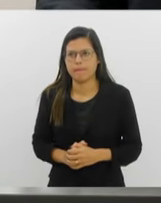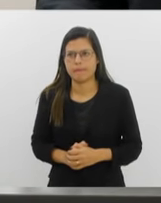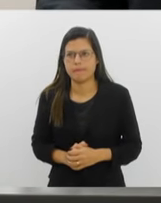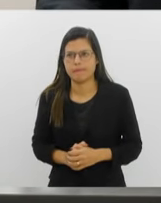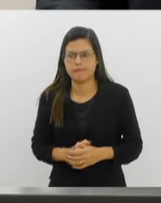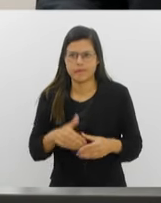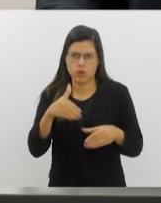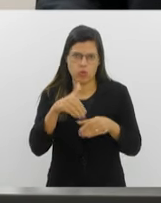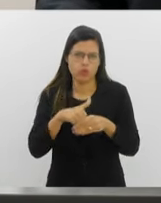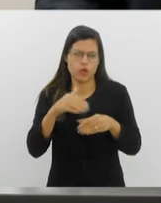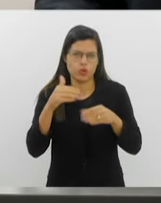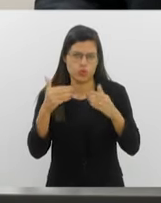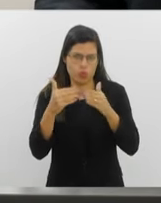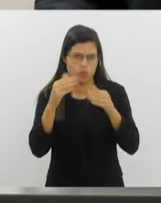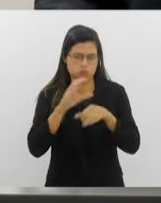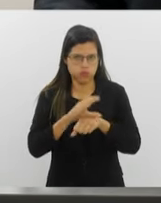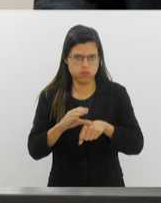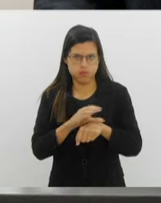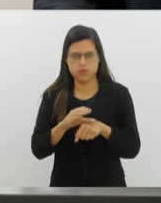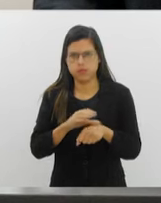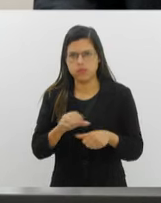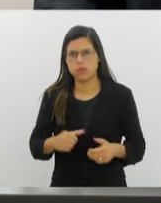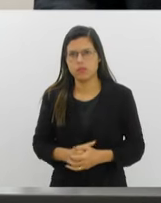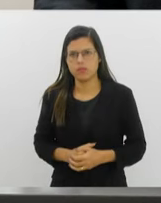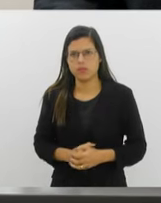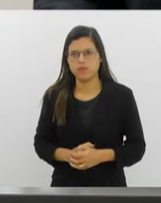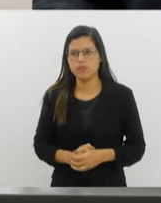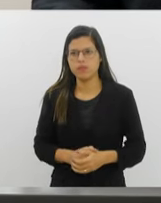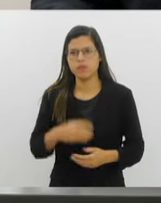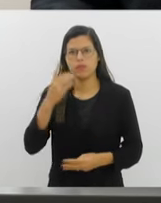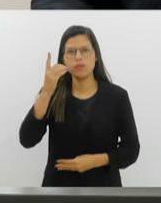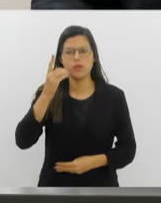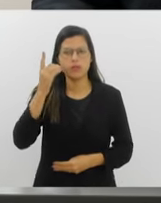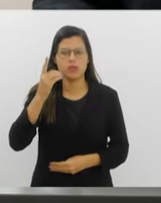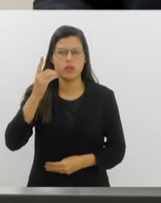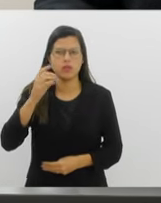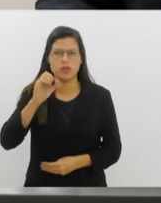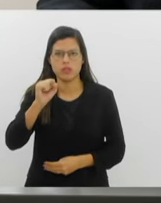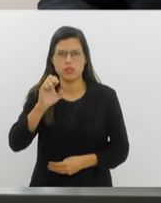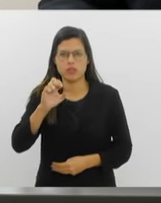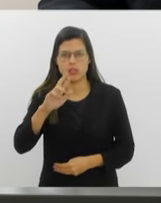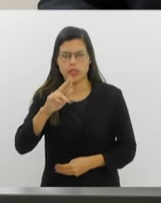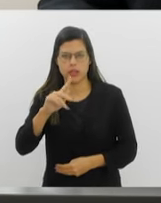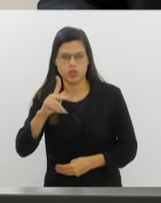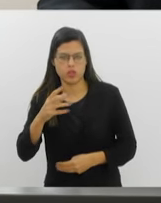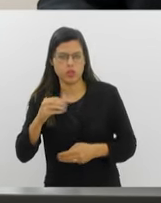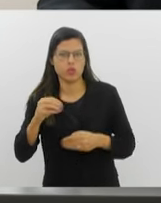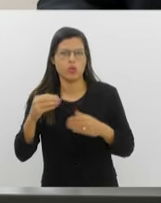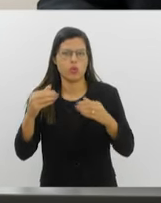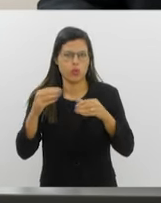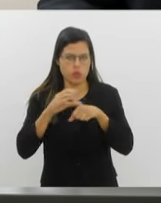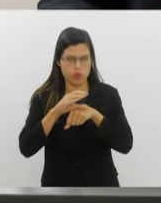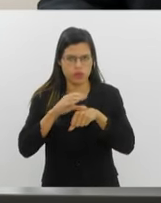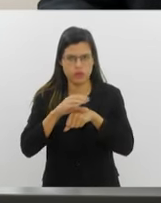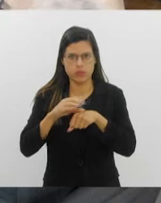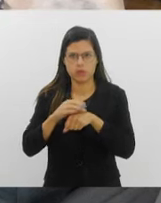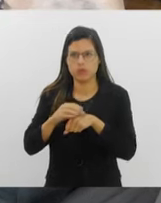Eu voto pela constitucionalidade. Deputado Dr. Serginho. Pela constitucionalidade. Deputado Vinícius Cozzolino.